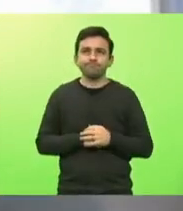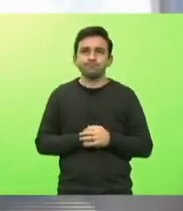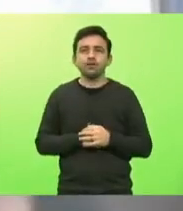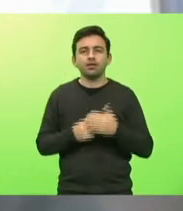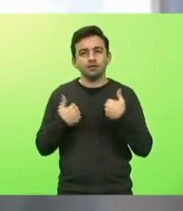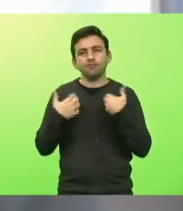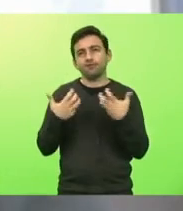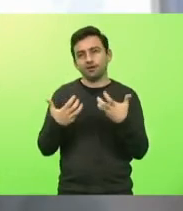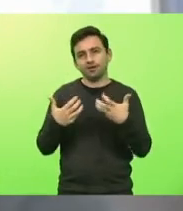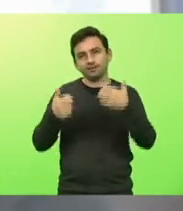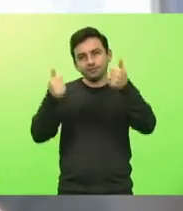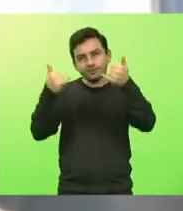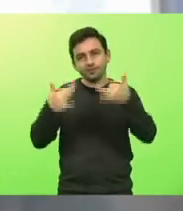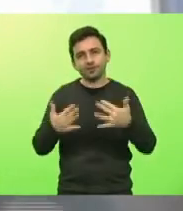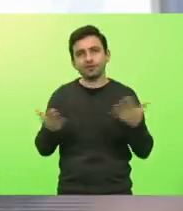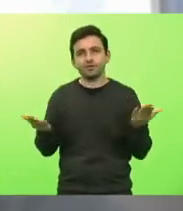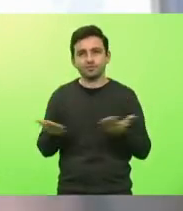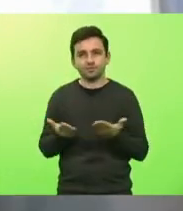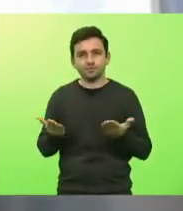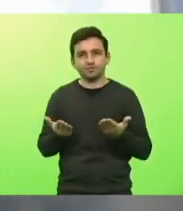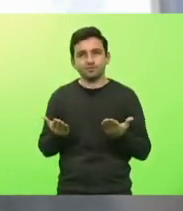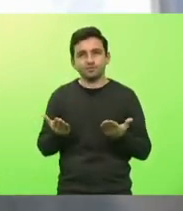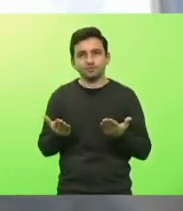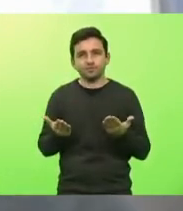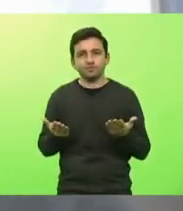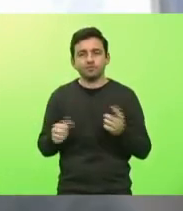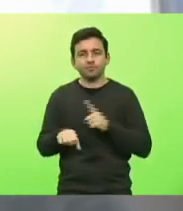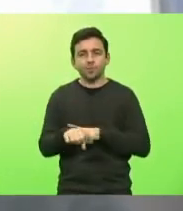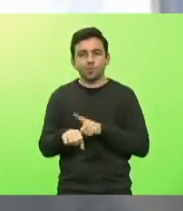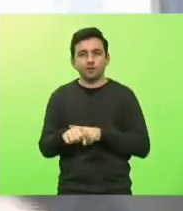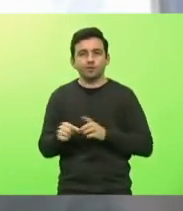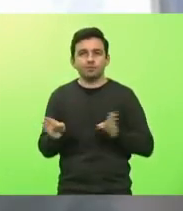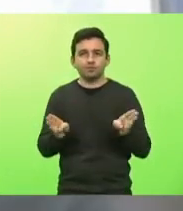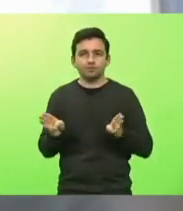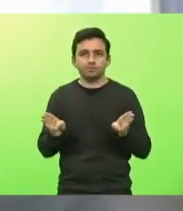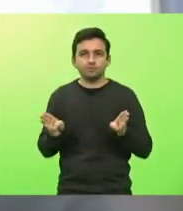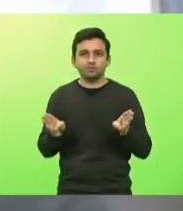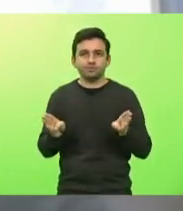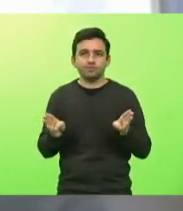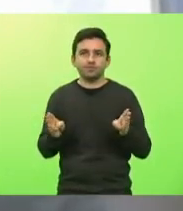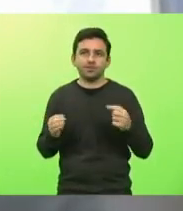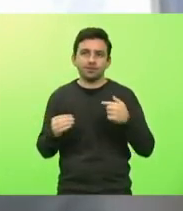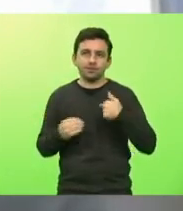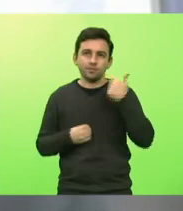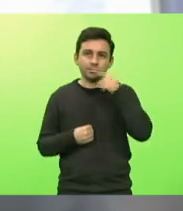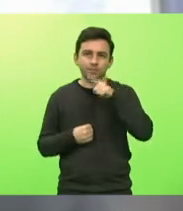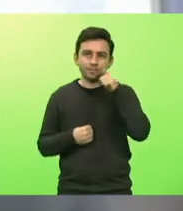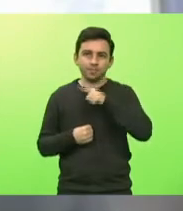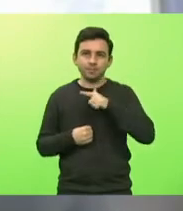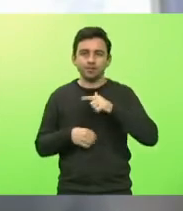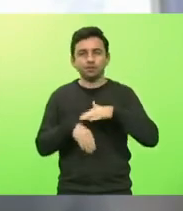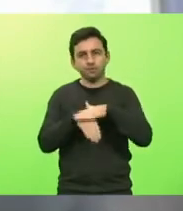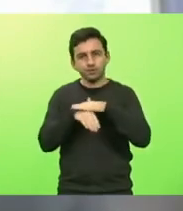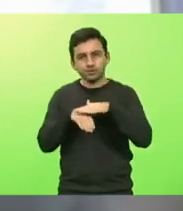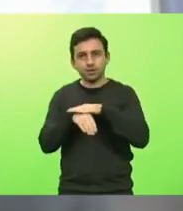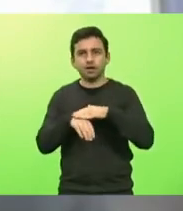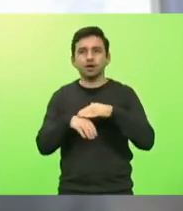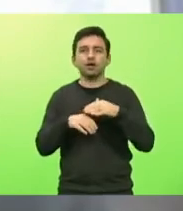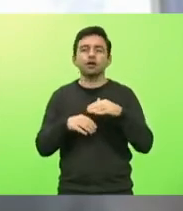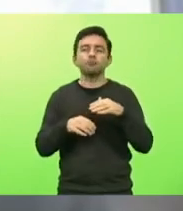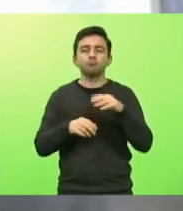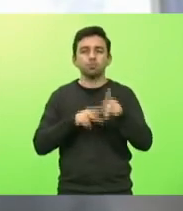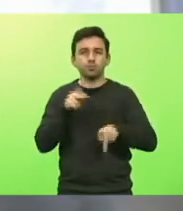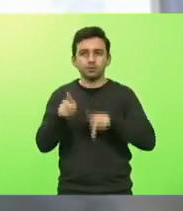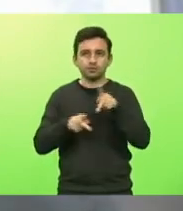queria trazer hoje, né, neste momento em que me possibilita esse diálogo com a comunidade